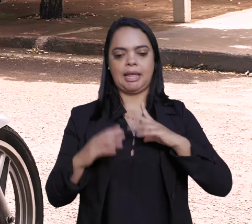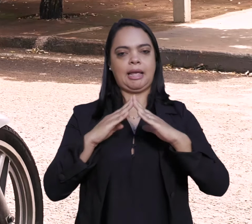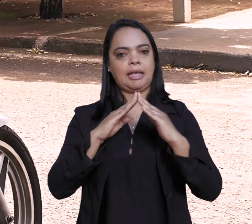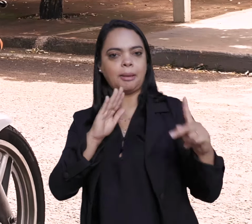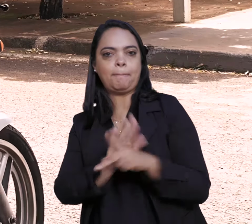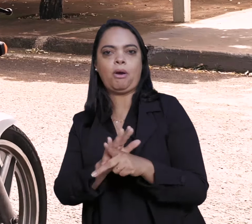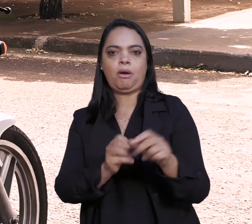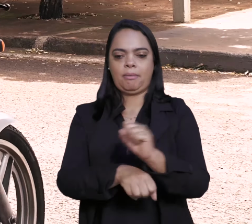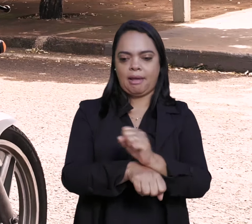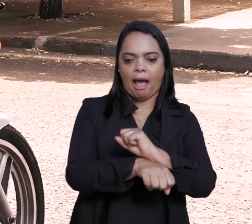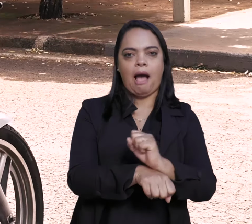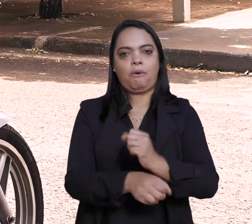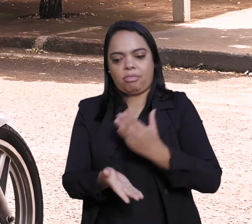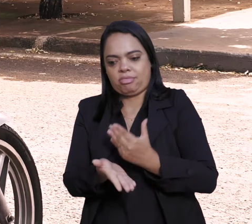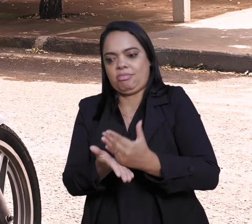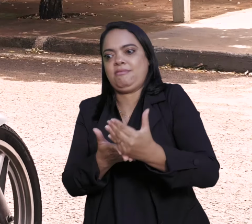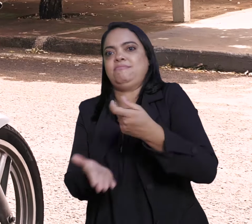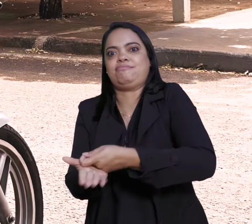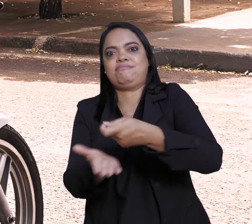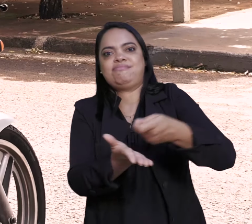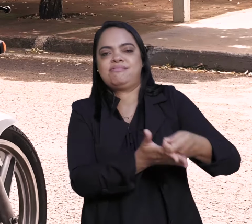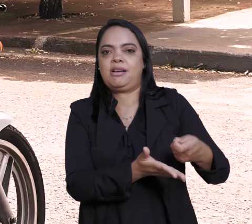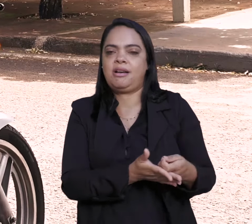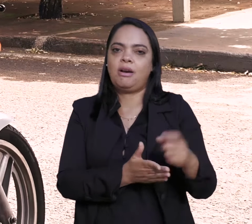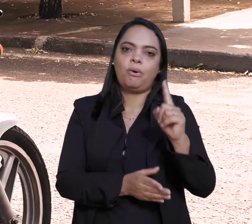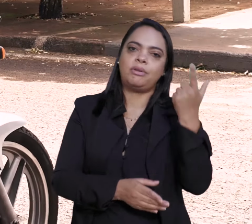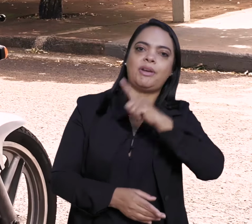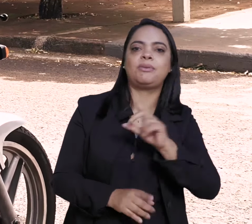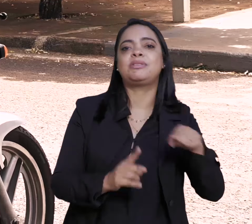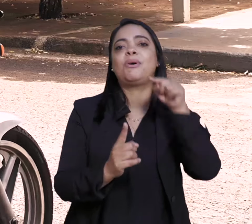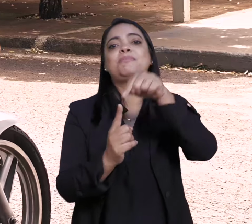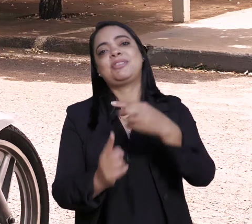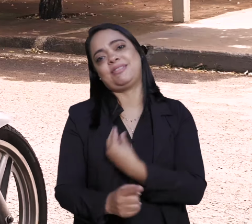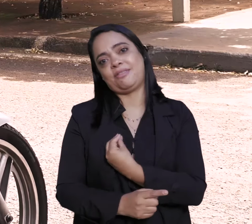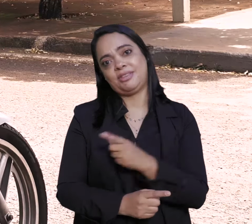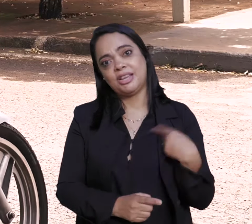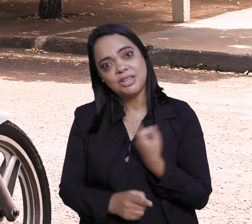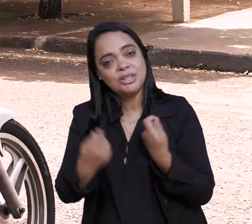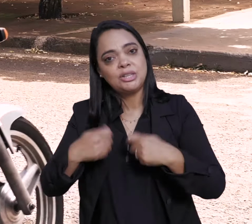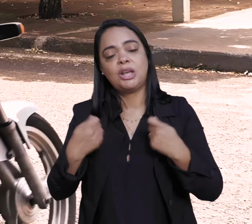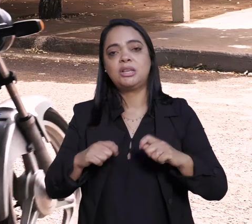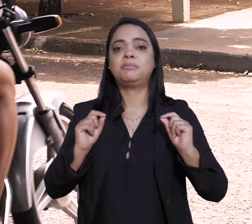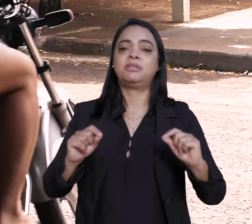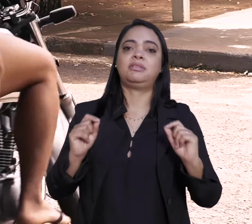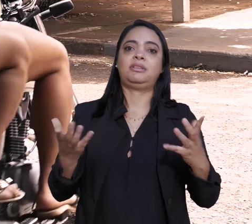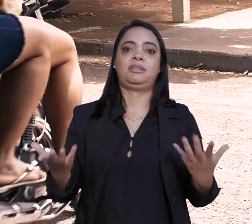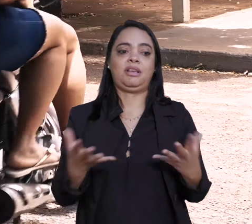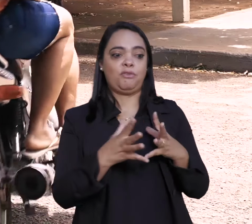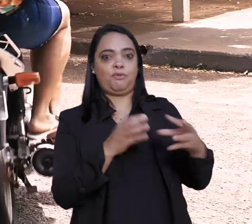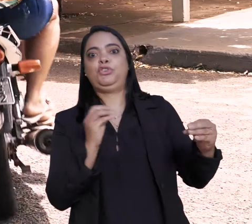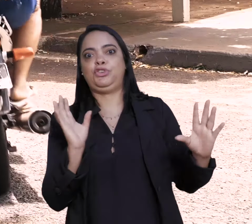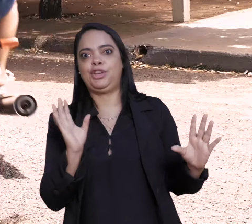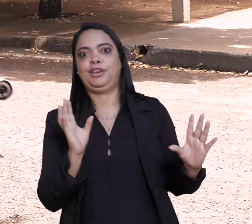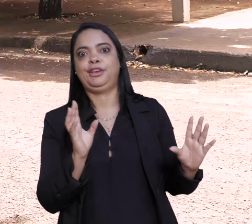carro, né, financiados. E senão você não atingiu o objetivo na vida. E a gente tenta fugir dos modelos, mas a gente não